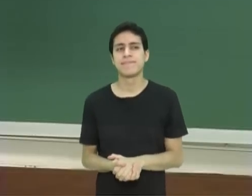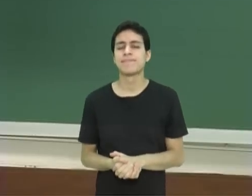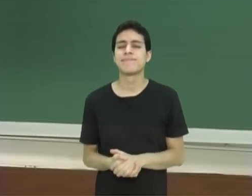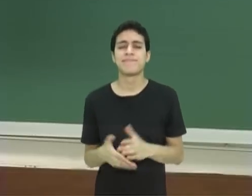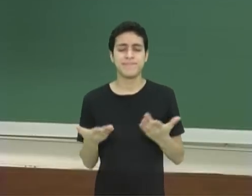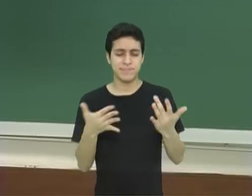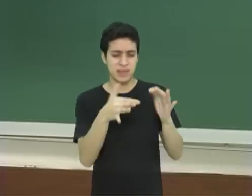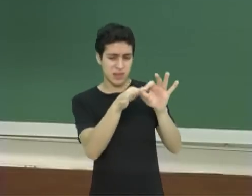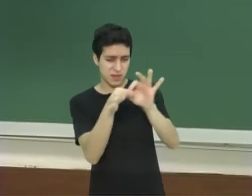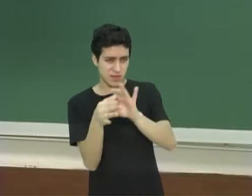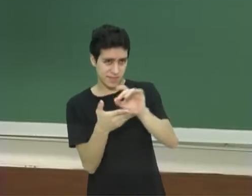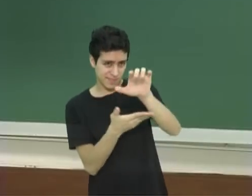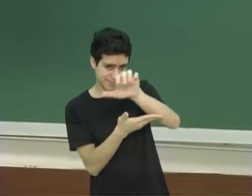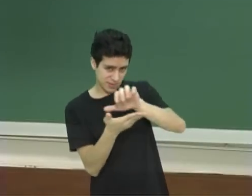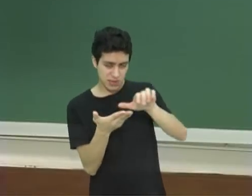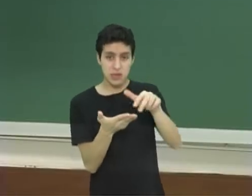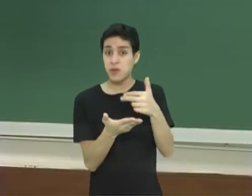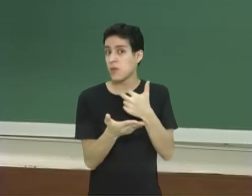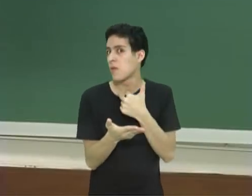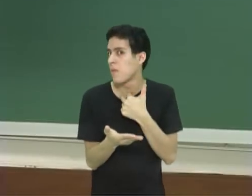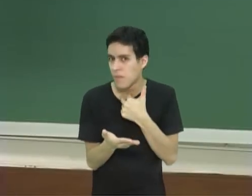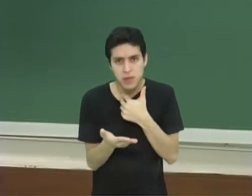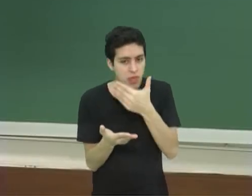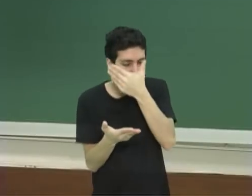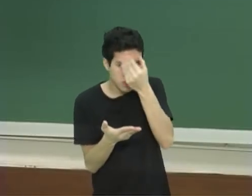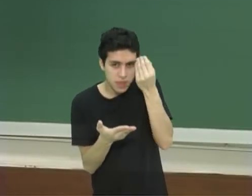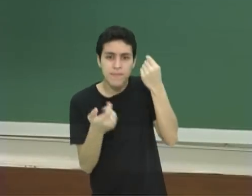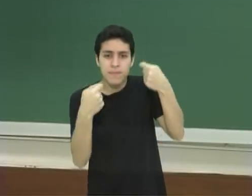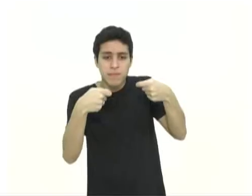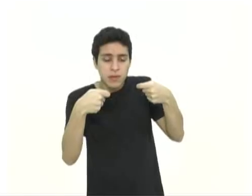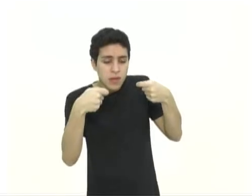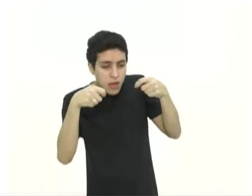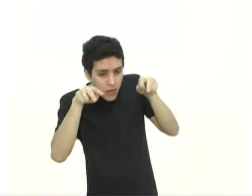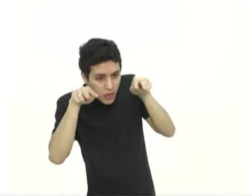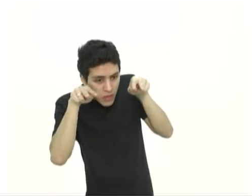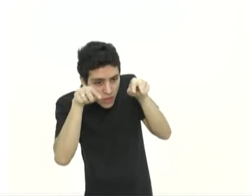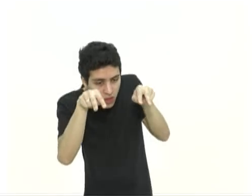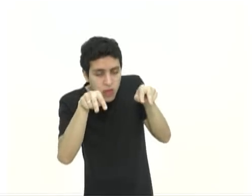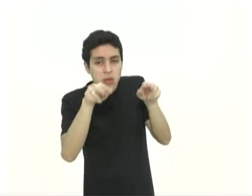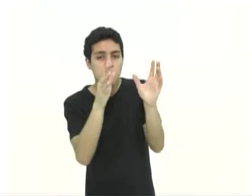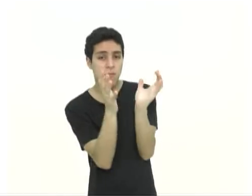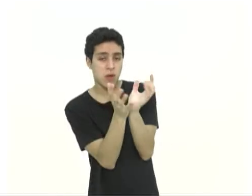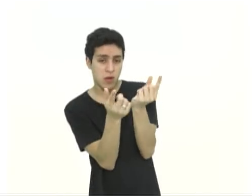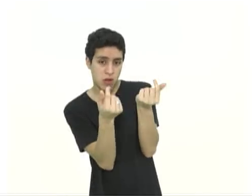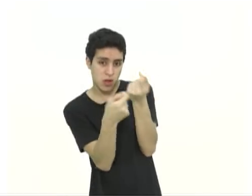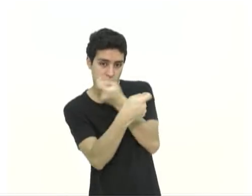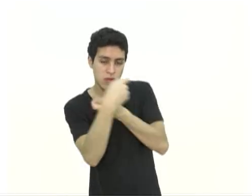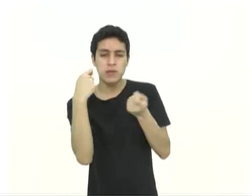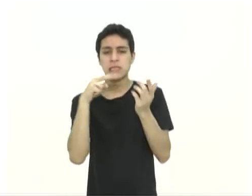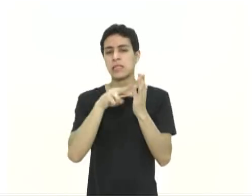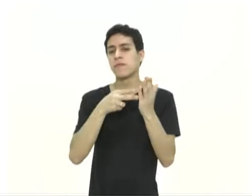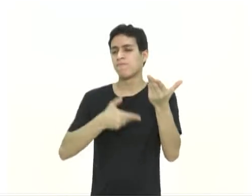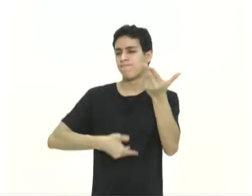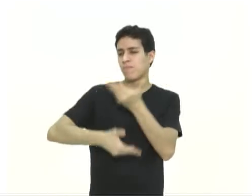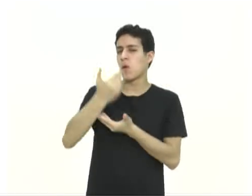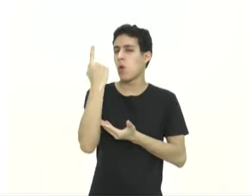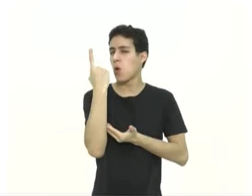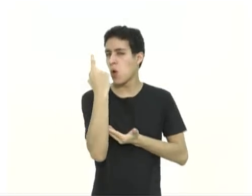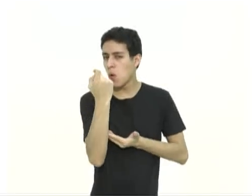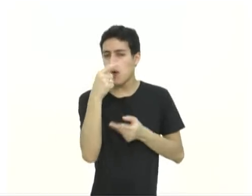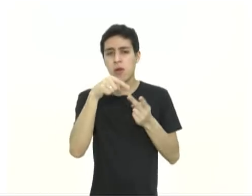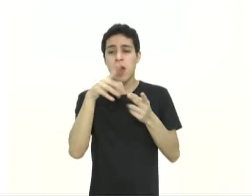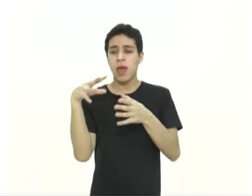A União Europeia, não podemos deixar de destacar esse bloco econômico, funciona com um mercado único, a gente já viu, constituído por